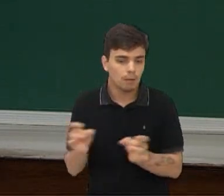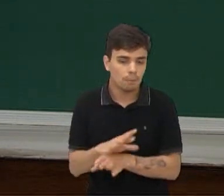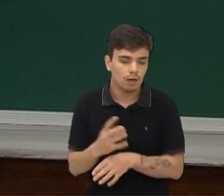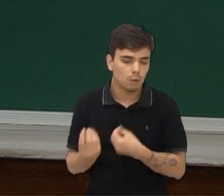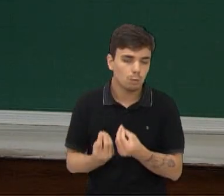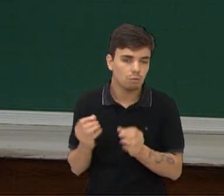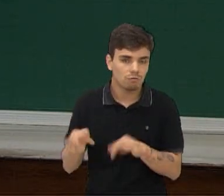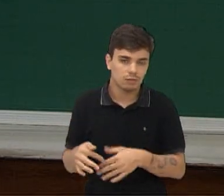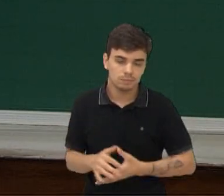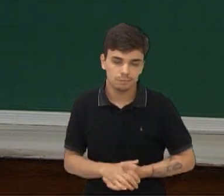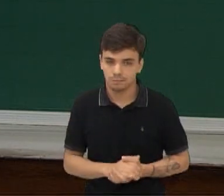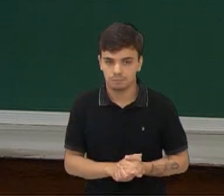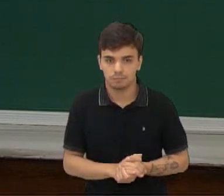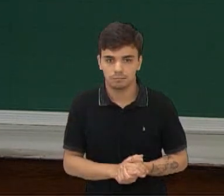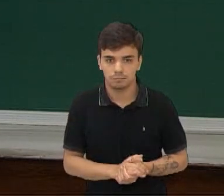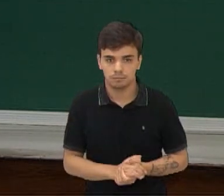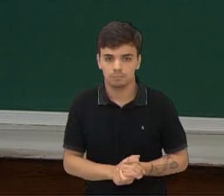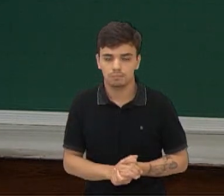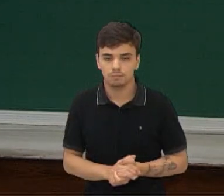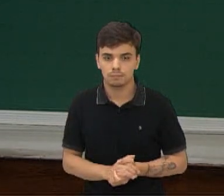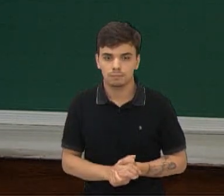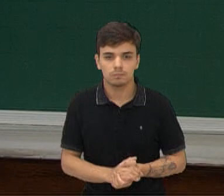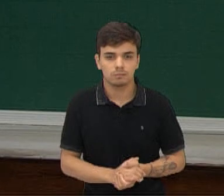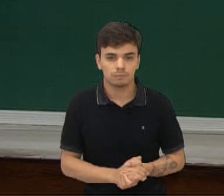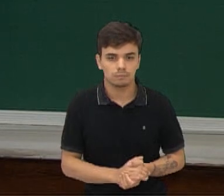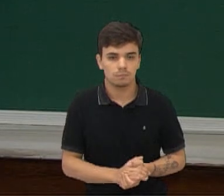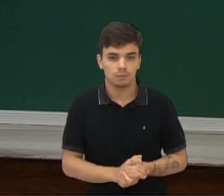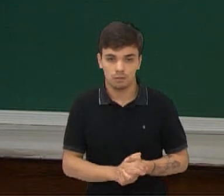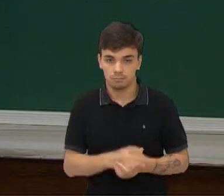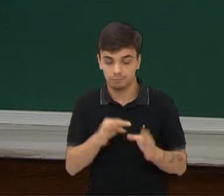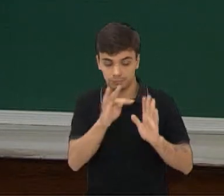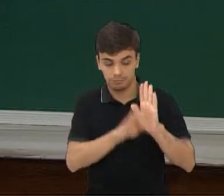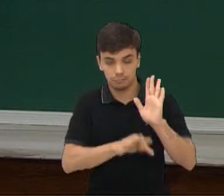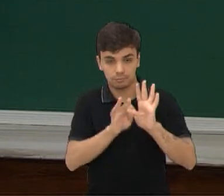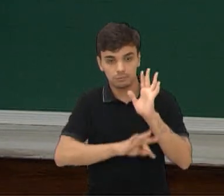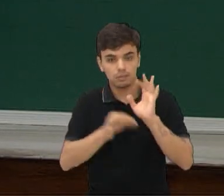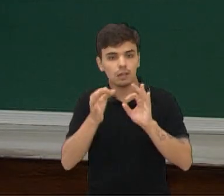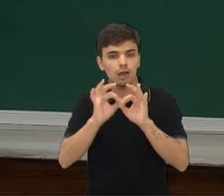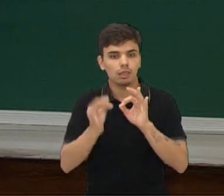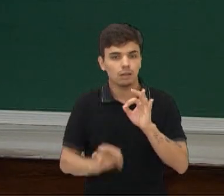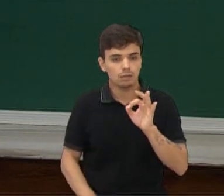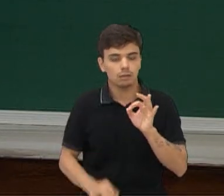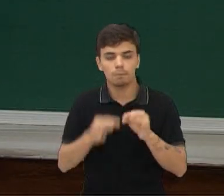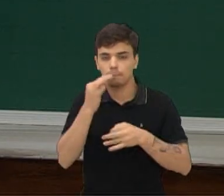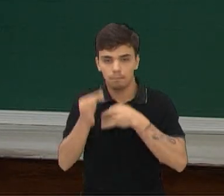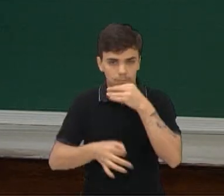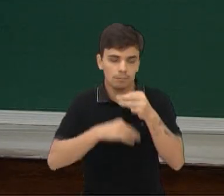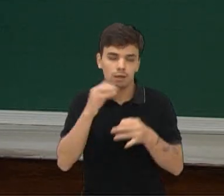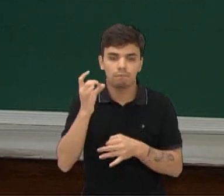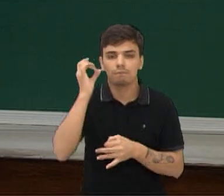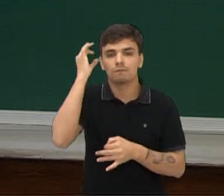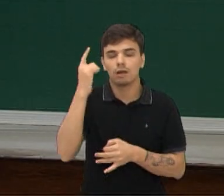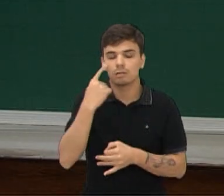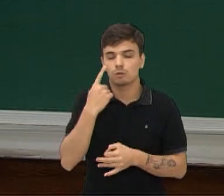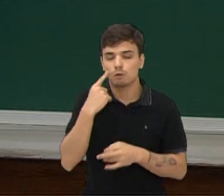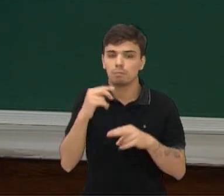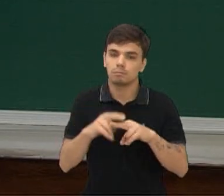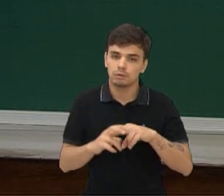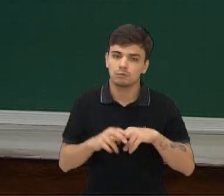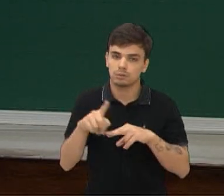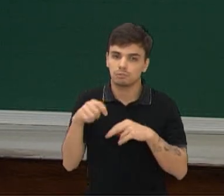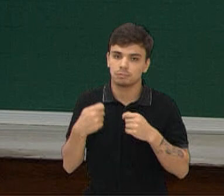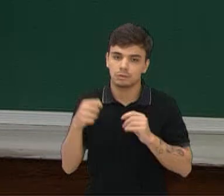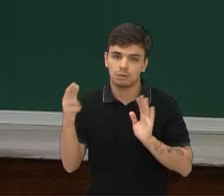para acabar? Bom, o dissertativo, né, o texto dissertativo argumentativo, ele é fácil de concluir pelo seguinte: você tem que fazer